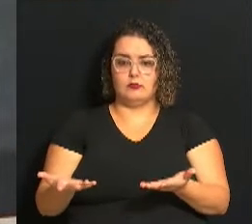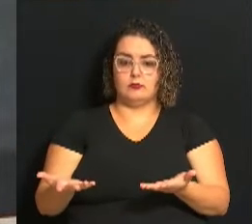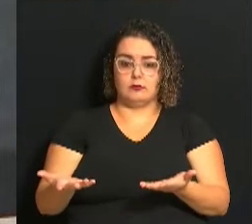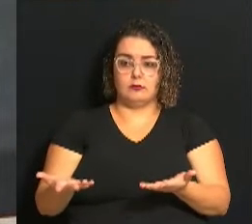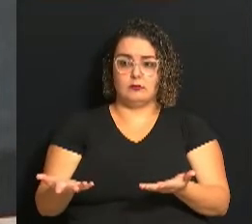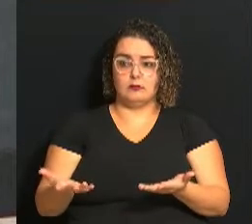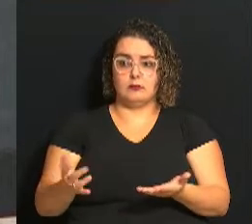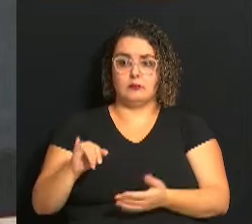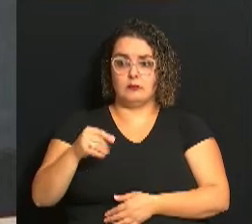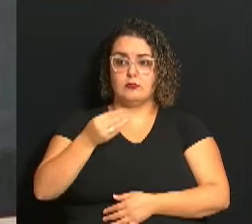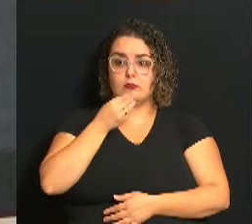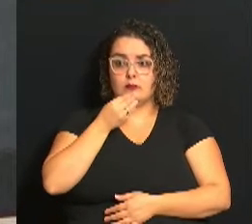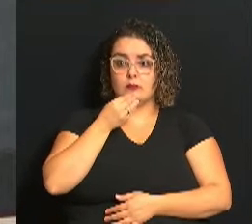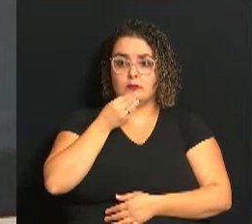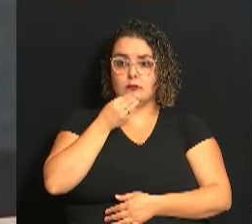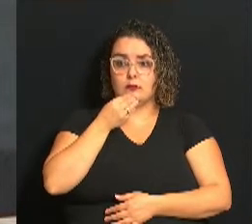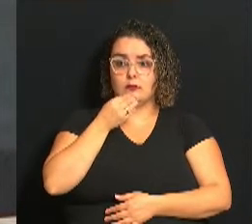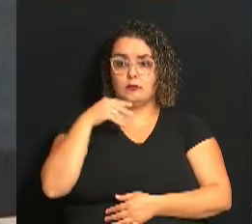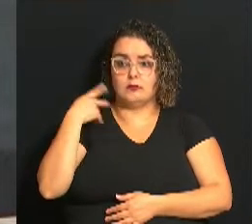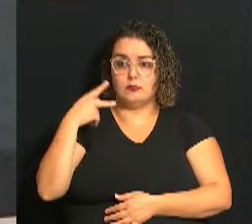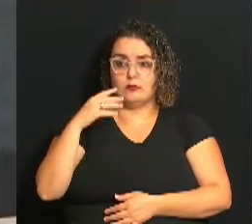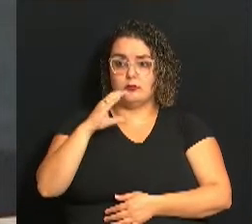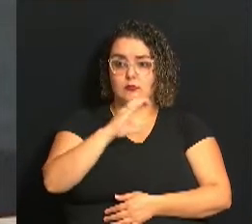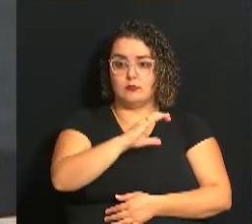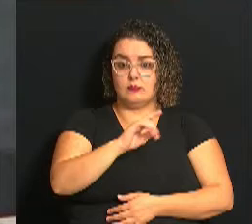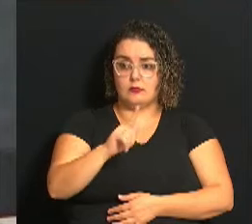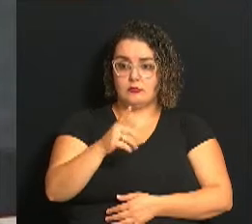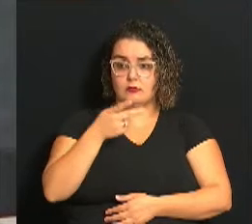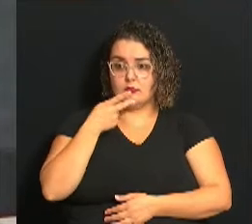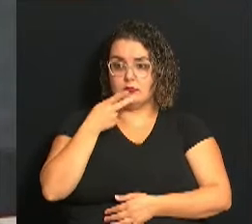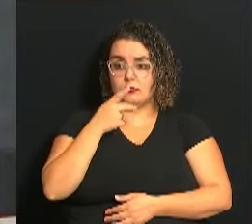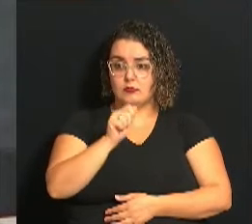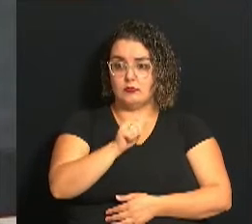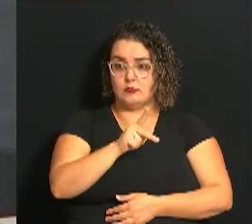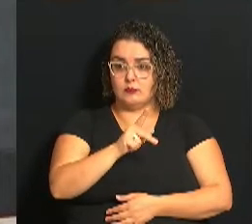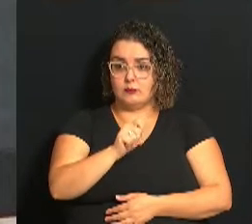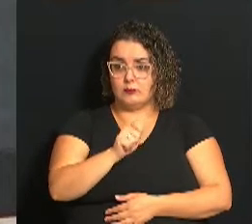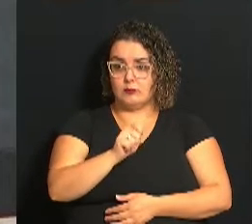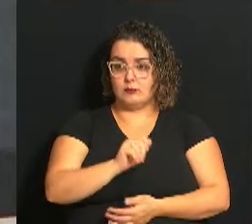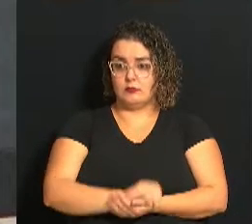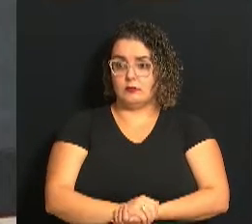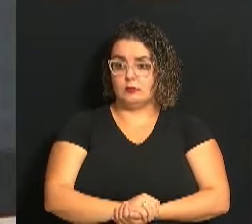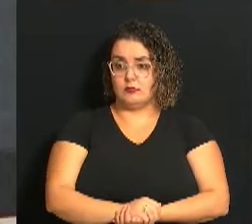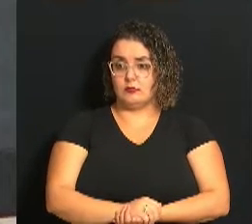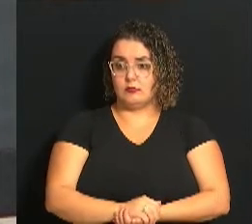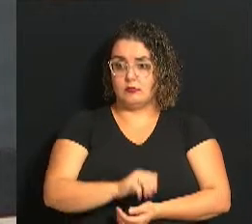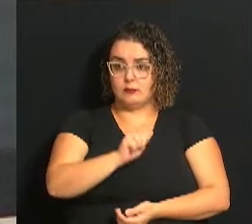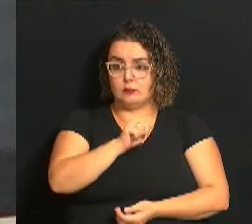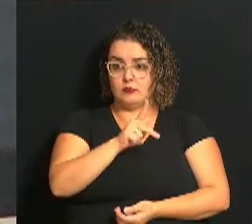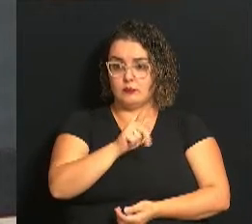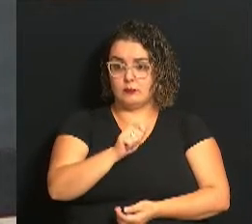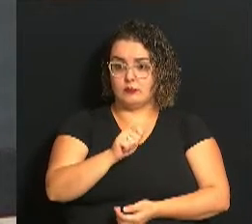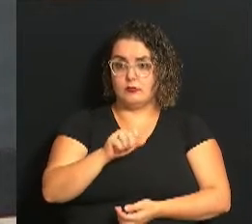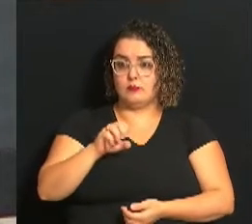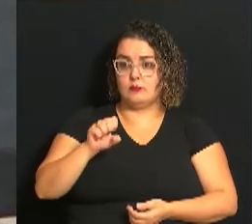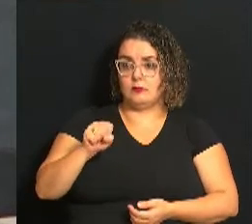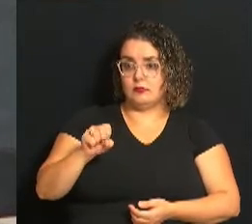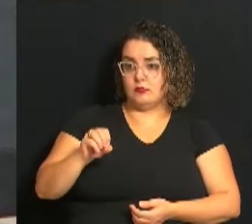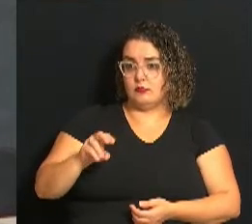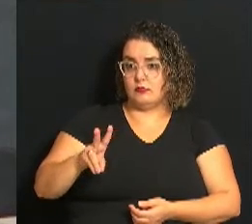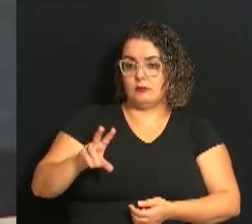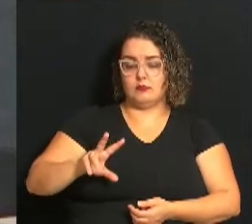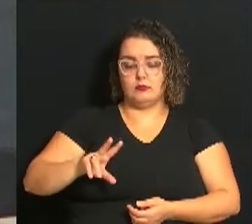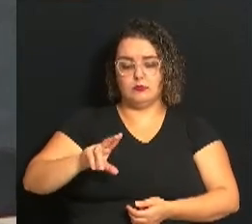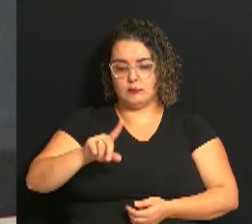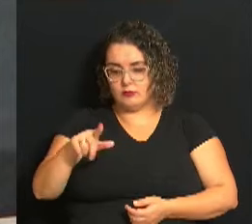aproveitar que o vereador do Campo Grande está aqui, e a gente está falando de APA, e na APA Souzas tem Leão, Jacutirica, tem